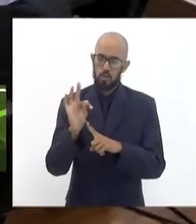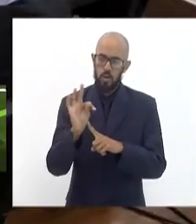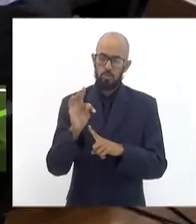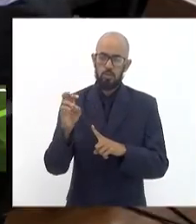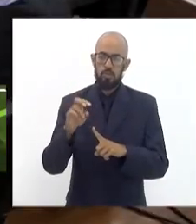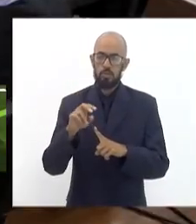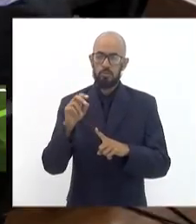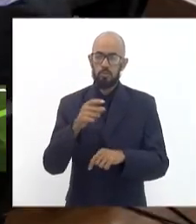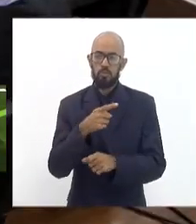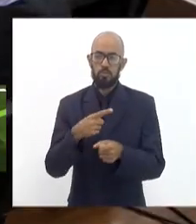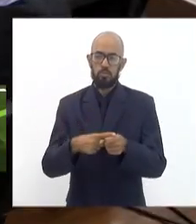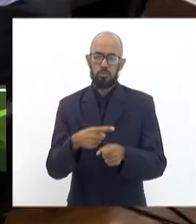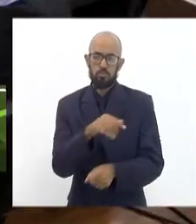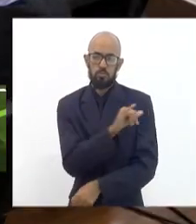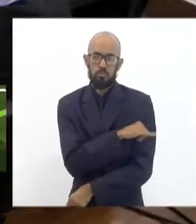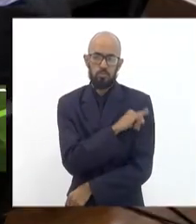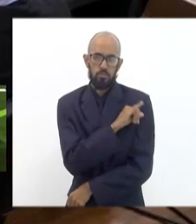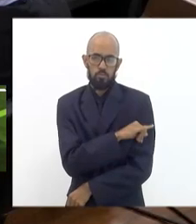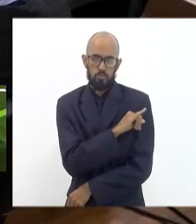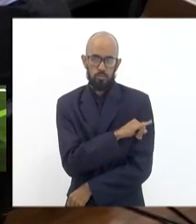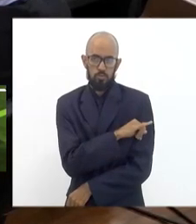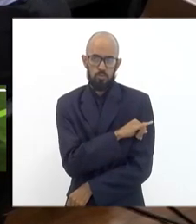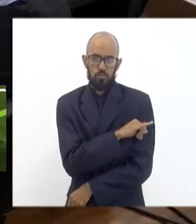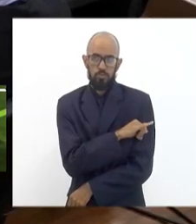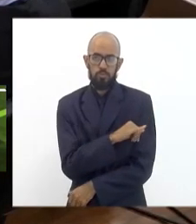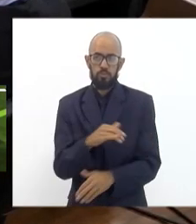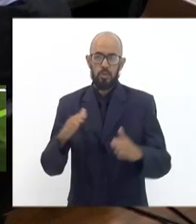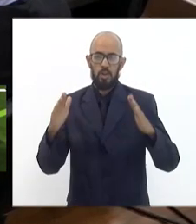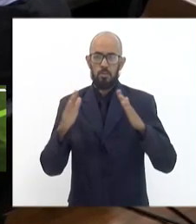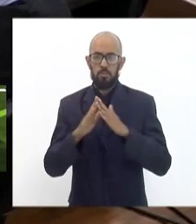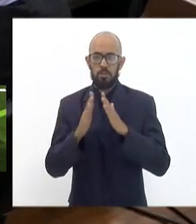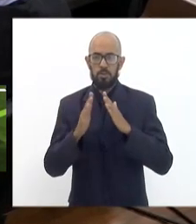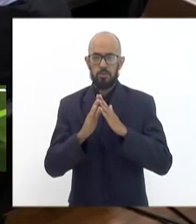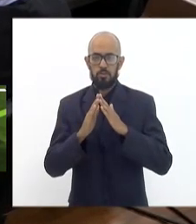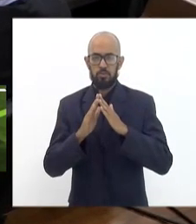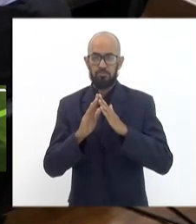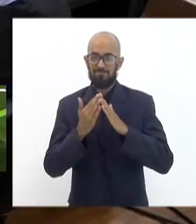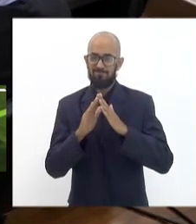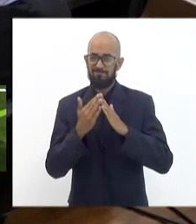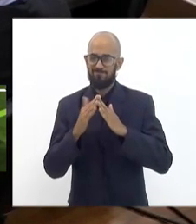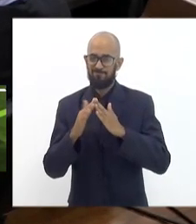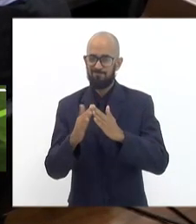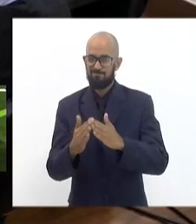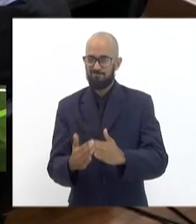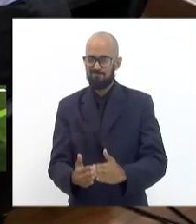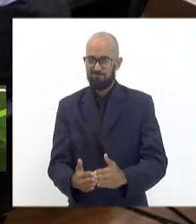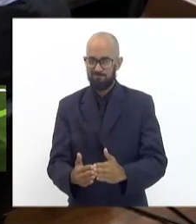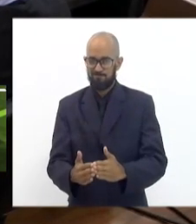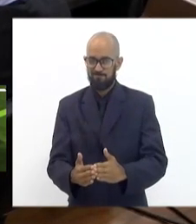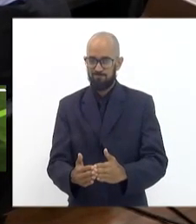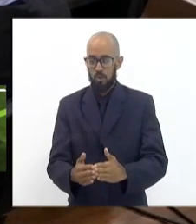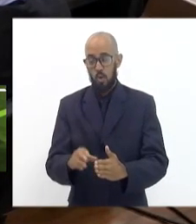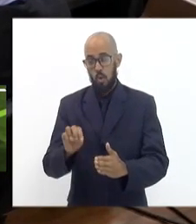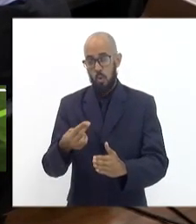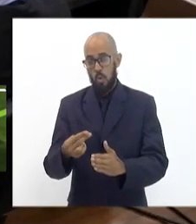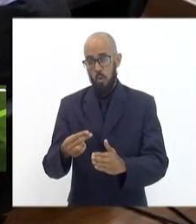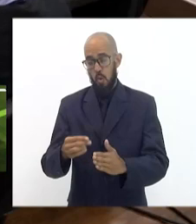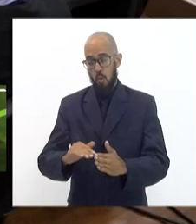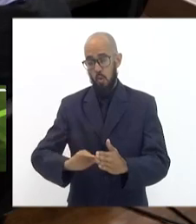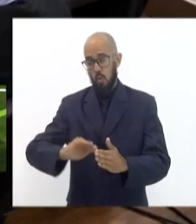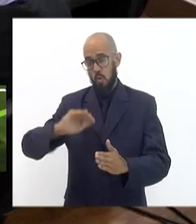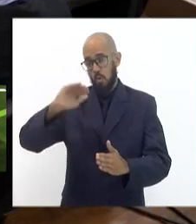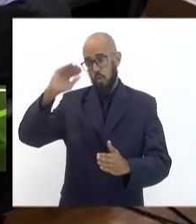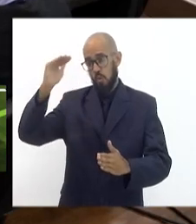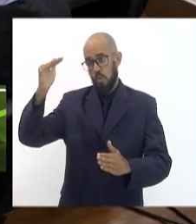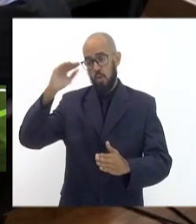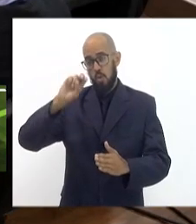vai muitos outros municípios é habitações em área de risco que a Sérgio encostas quer